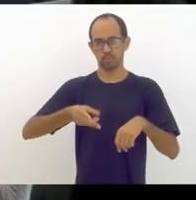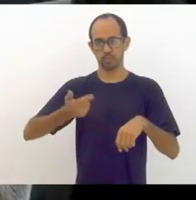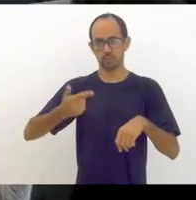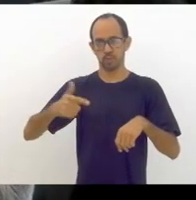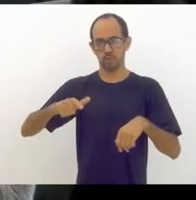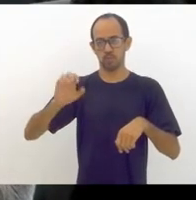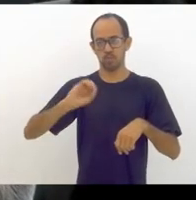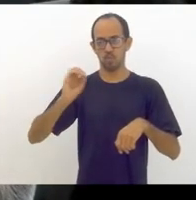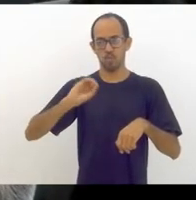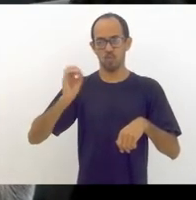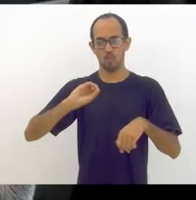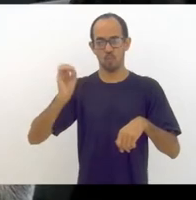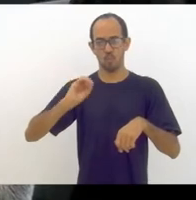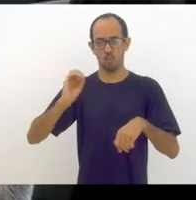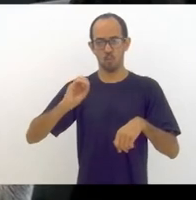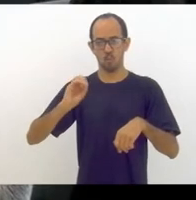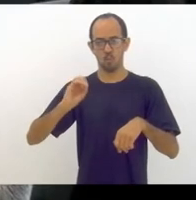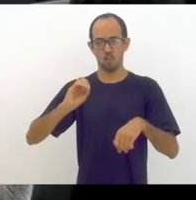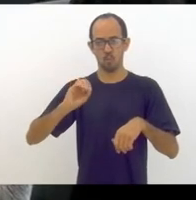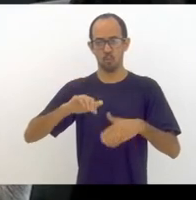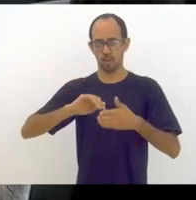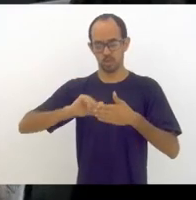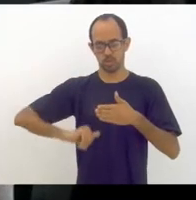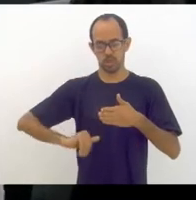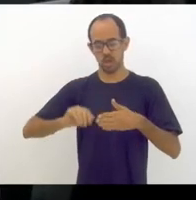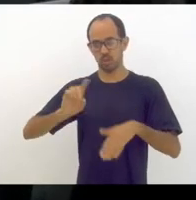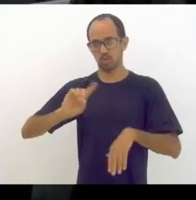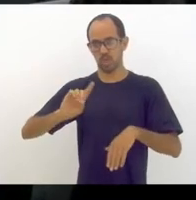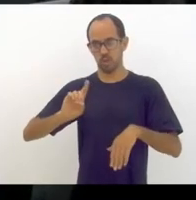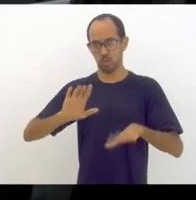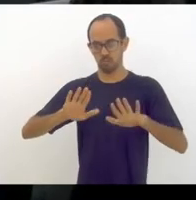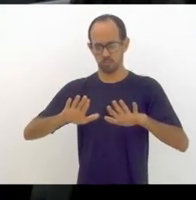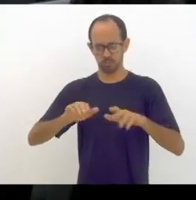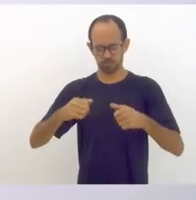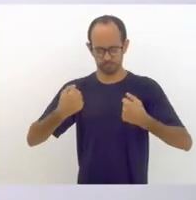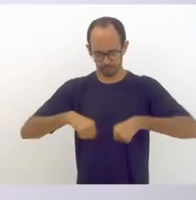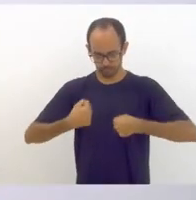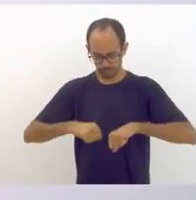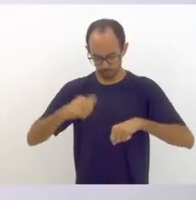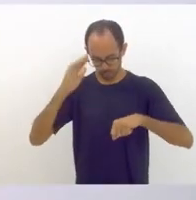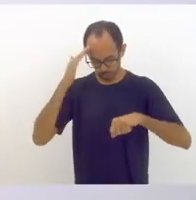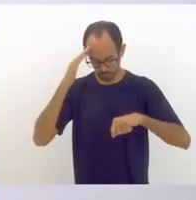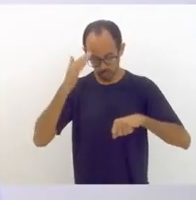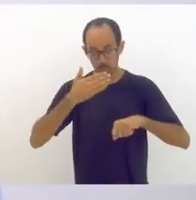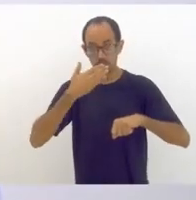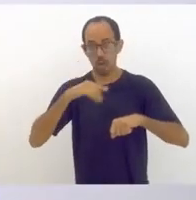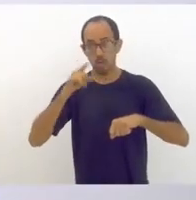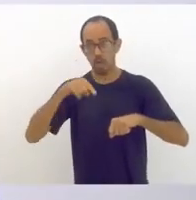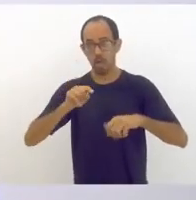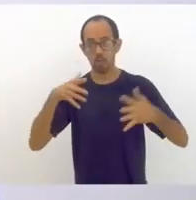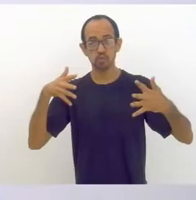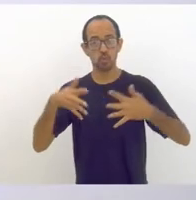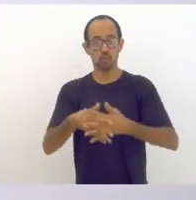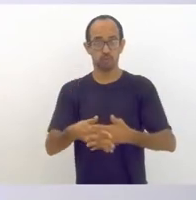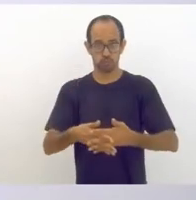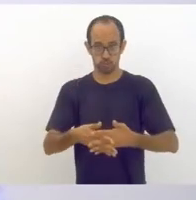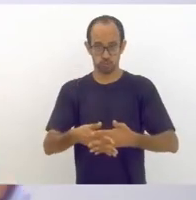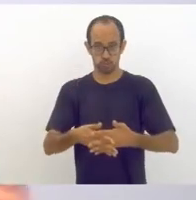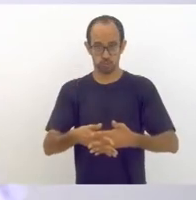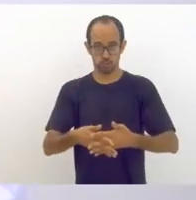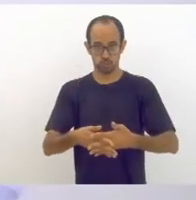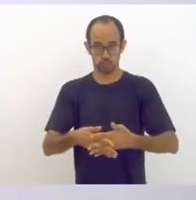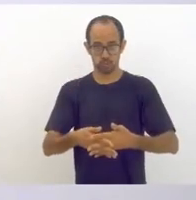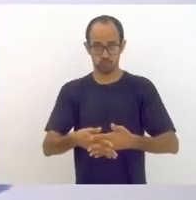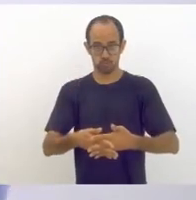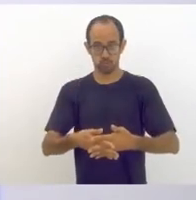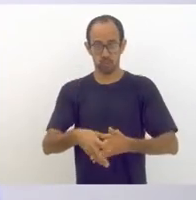foi mantido. Então, o que nós precisamos entender concretamente é quais são os pontos de conflitos. Então, eu acho que a